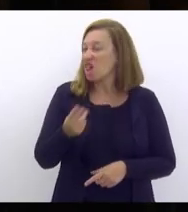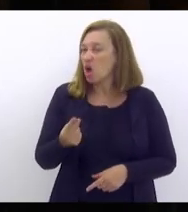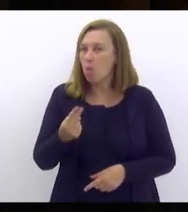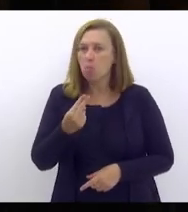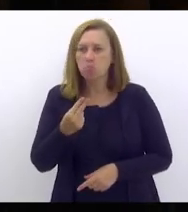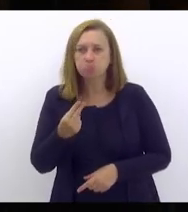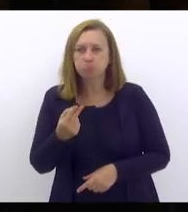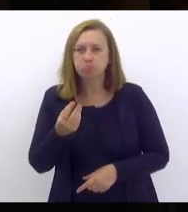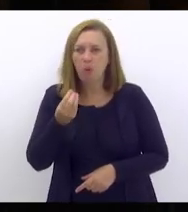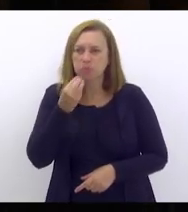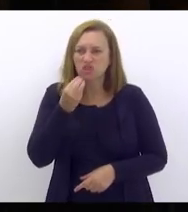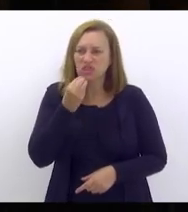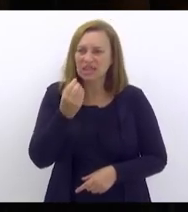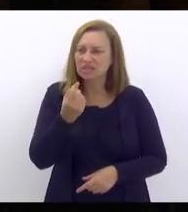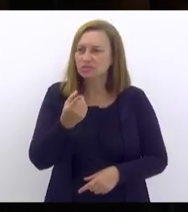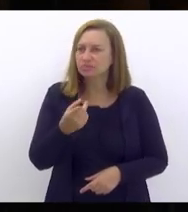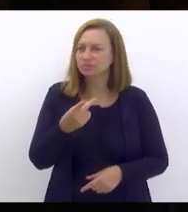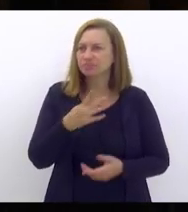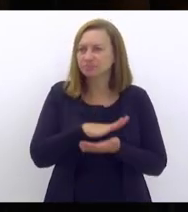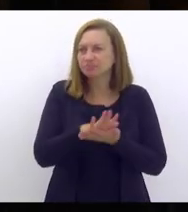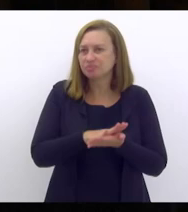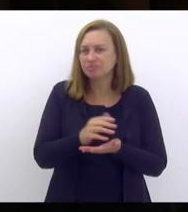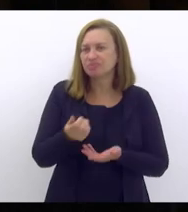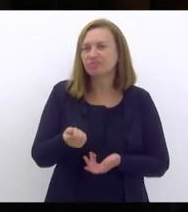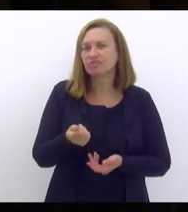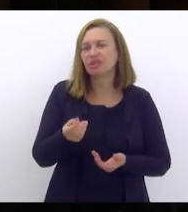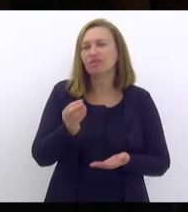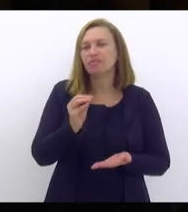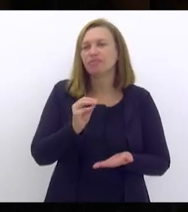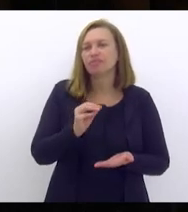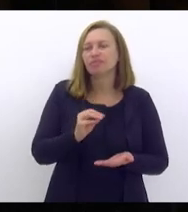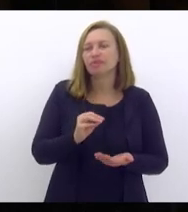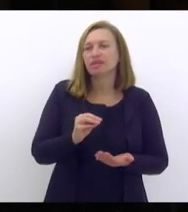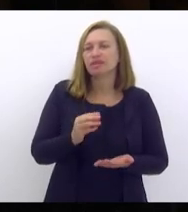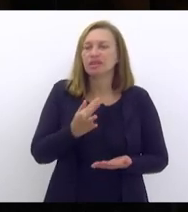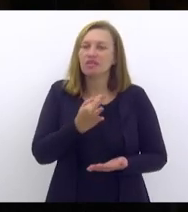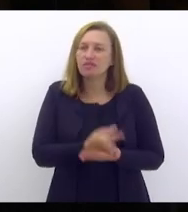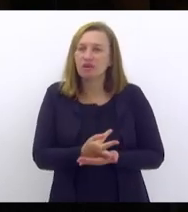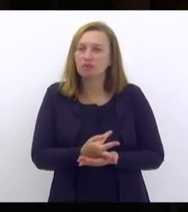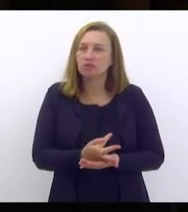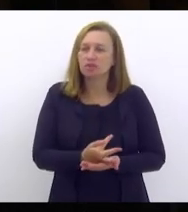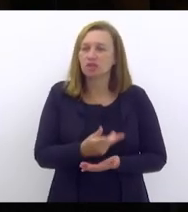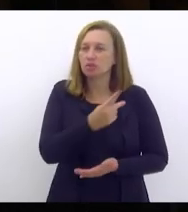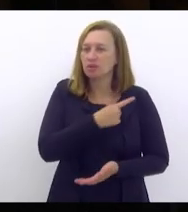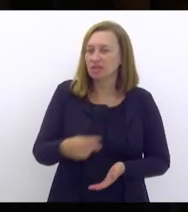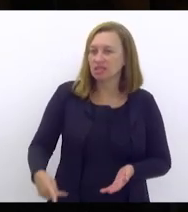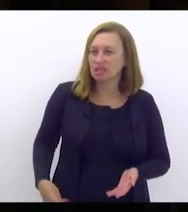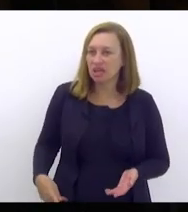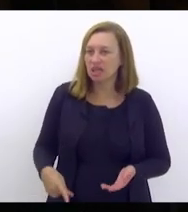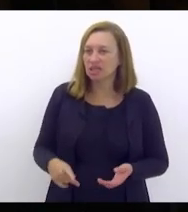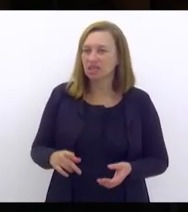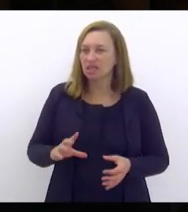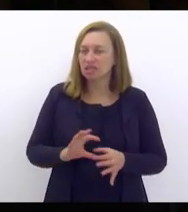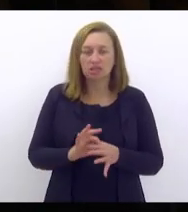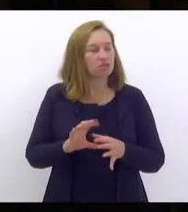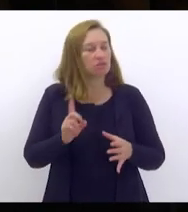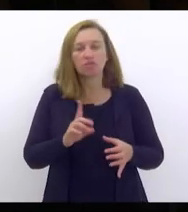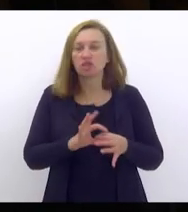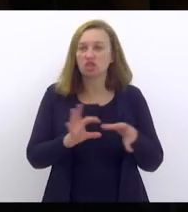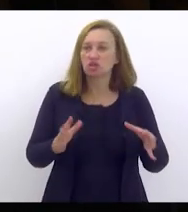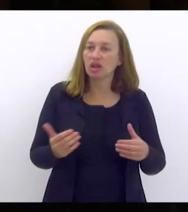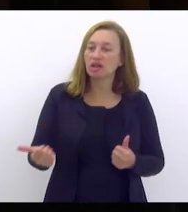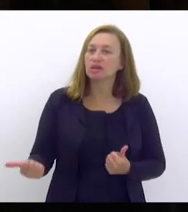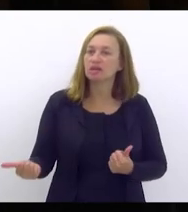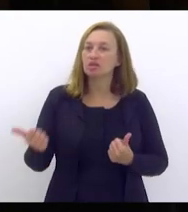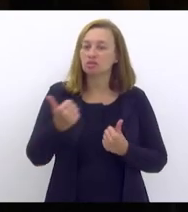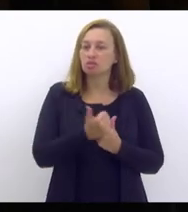no caso da ausência do presidente da Rio Tour, não deu oportunidade da menina de ser presidente por um período,